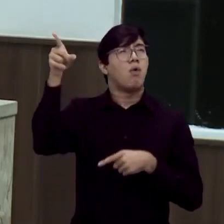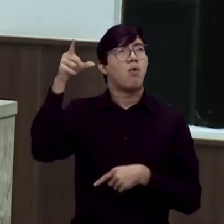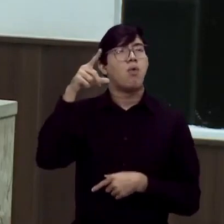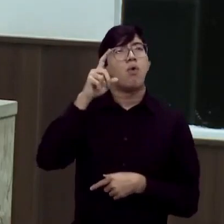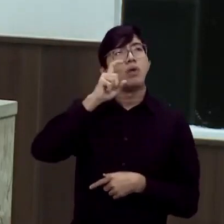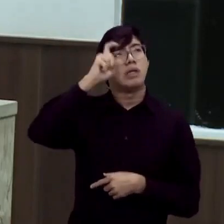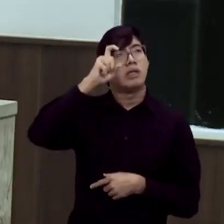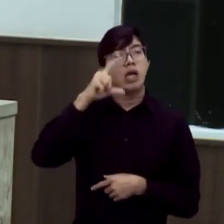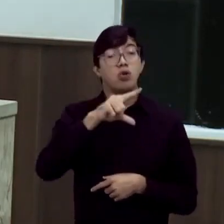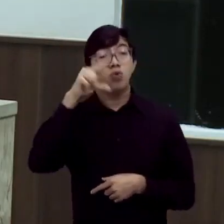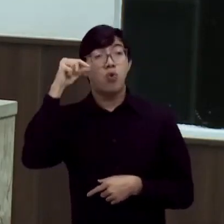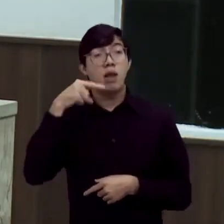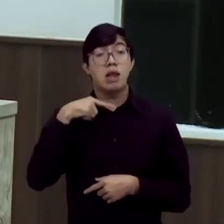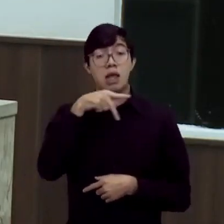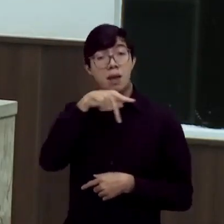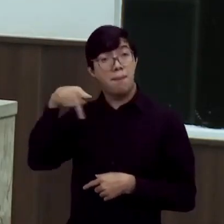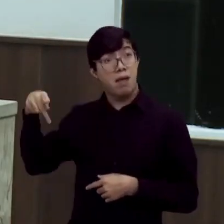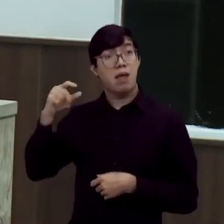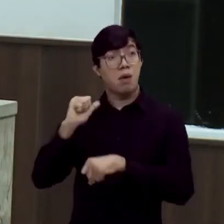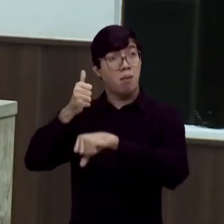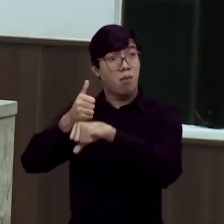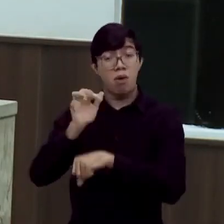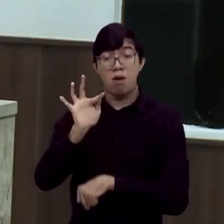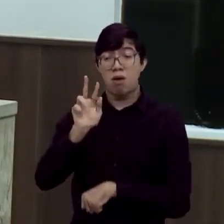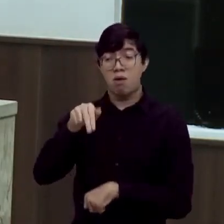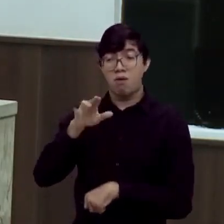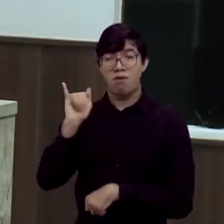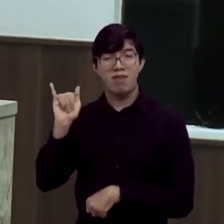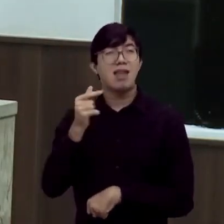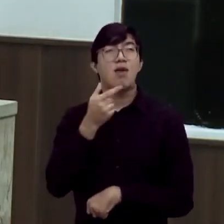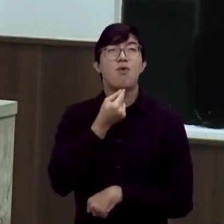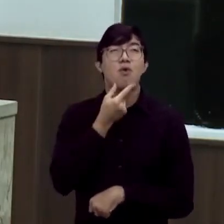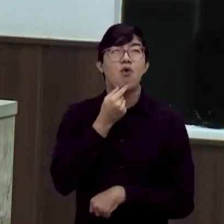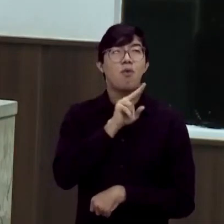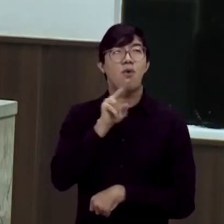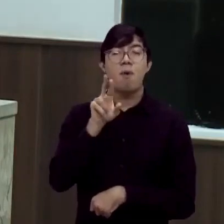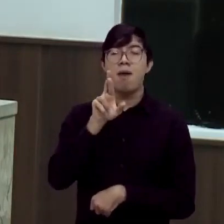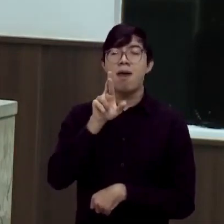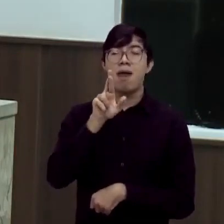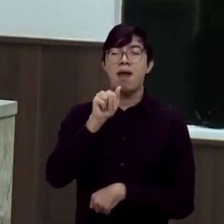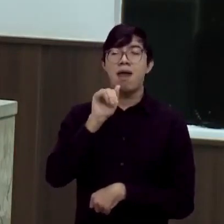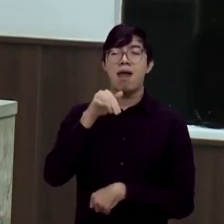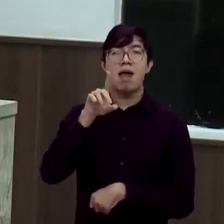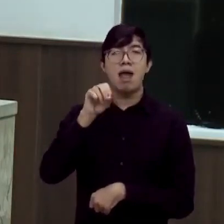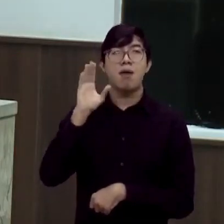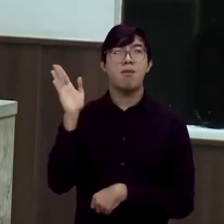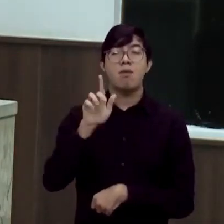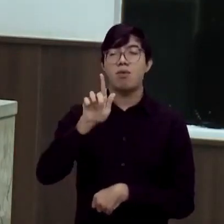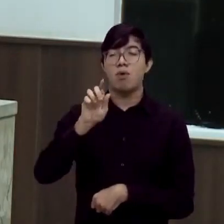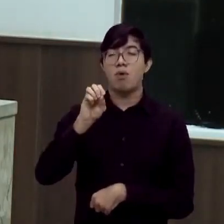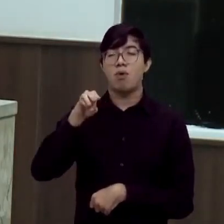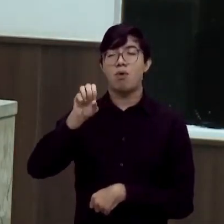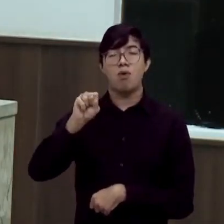como histórico Raimundo Gomes de Matos. É um orgulho para todos nós, isso é um exemplo de quem quer recompor o